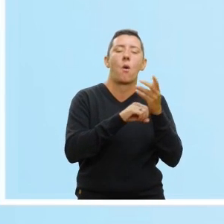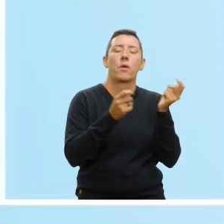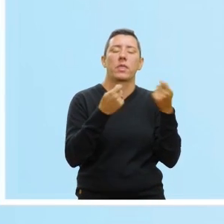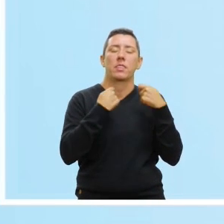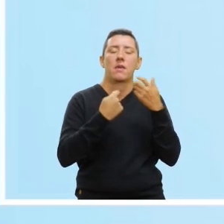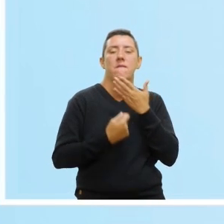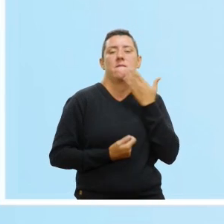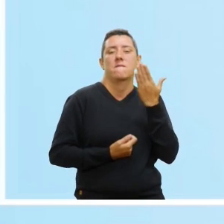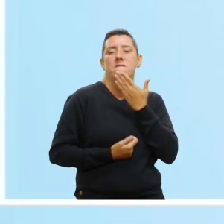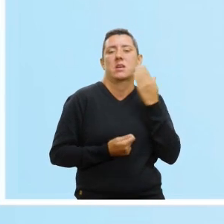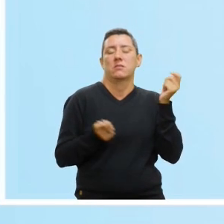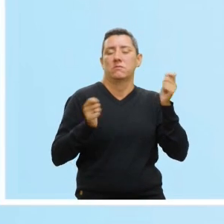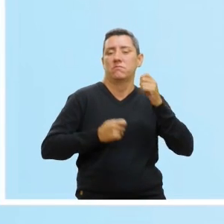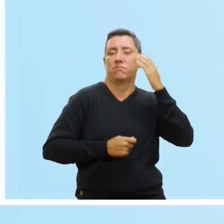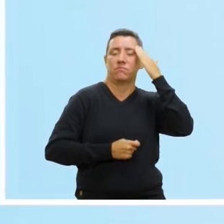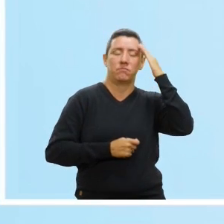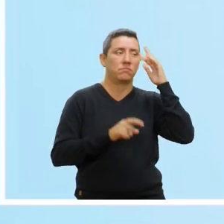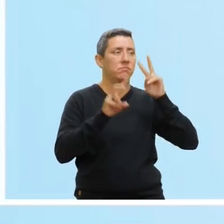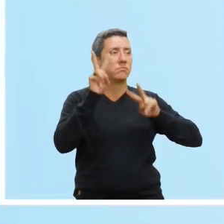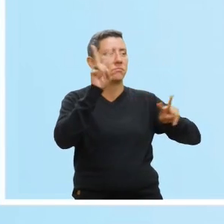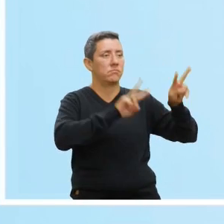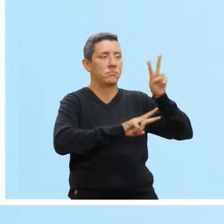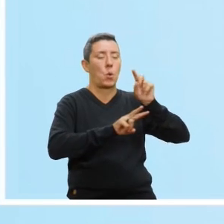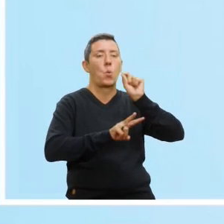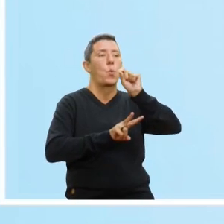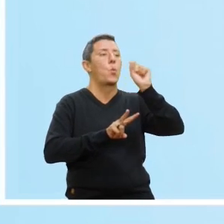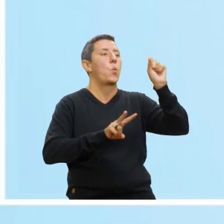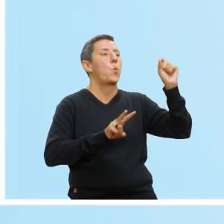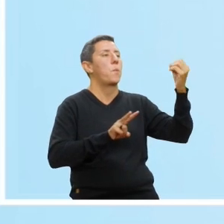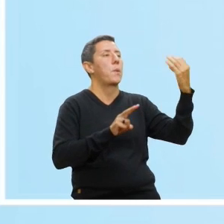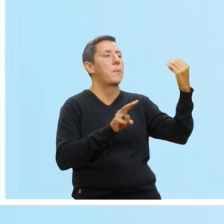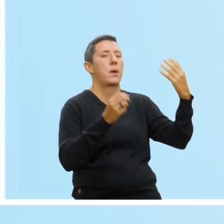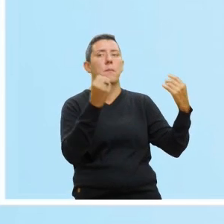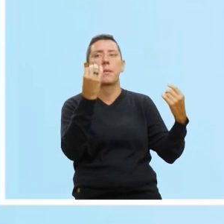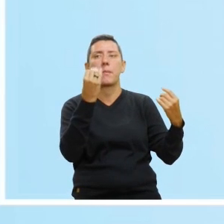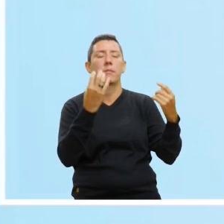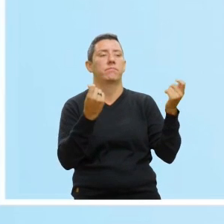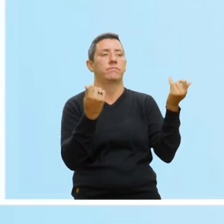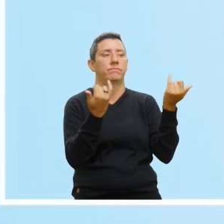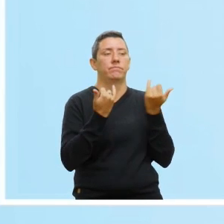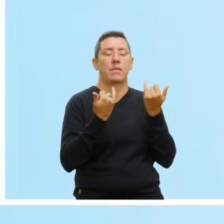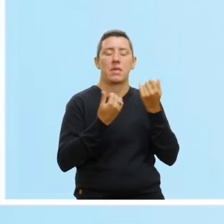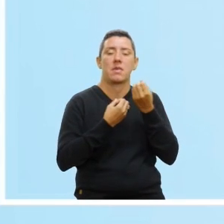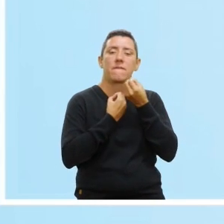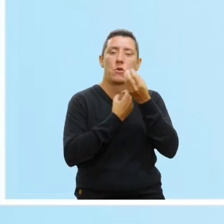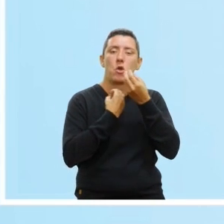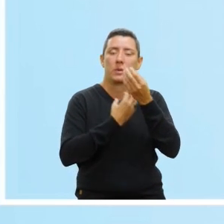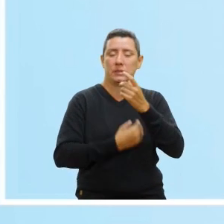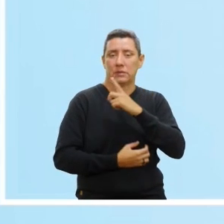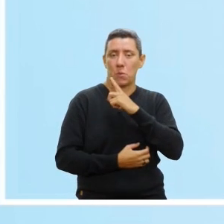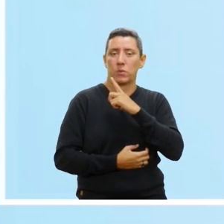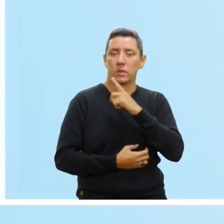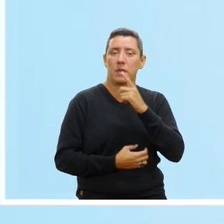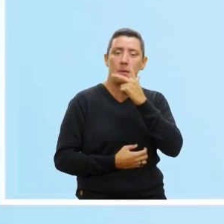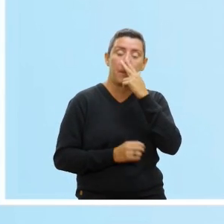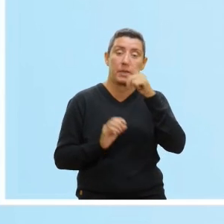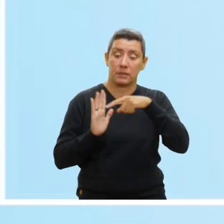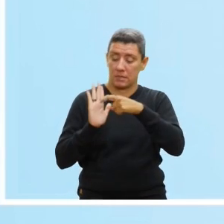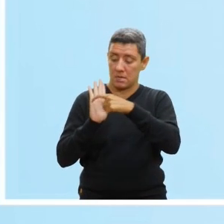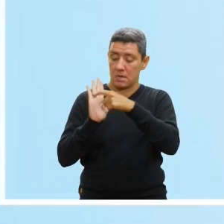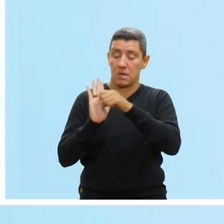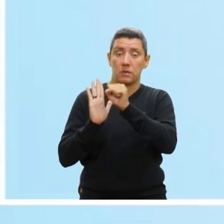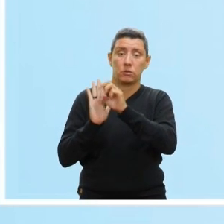entender o que é cada um dos alarmes. Tá? Então a gente utiliza esse software que é bem completo para poder gerenciar uma